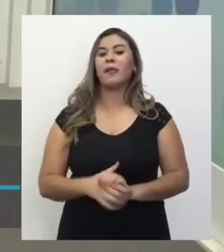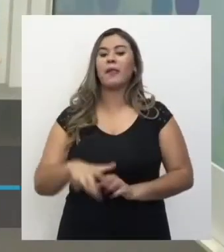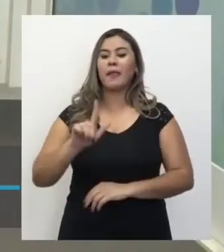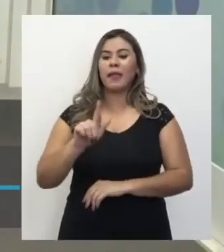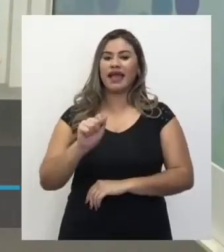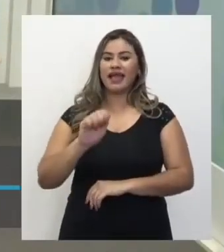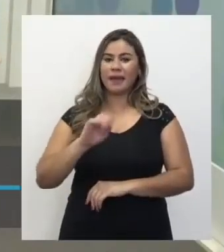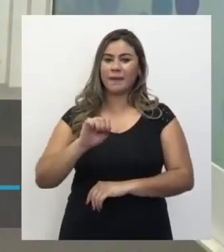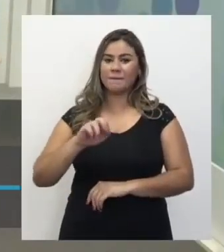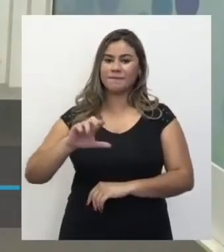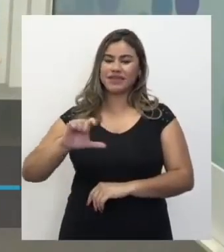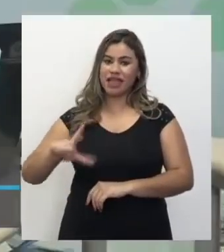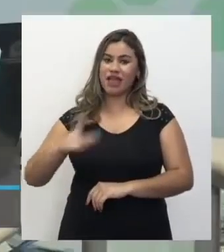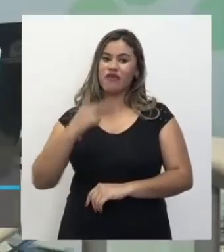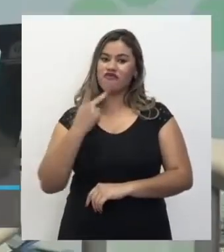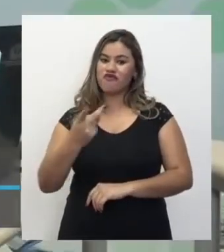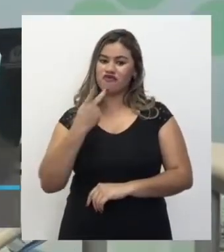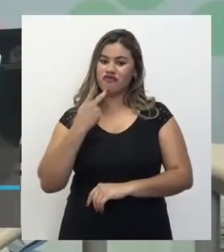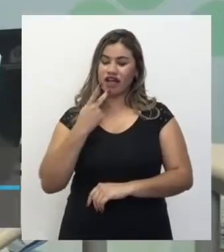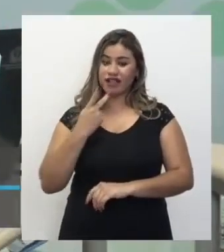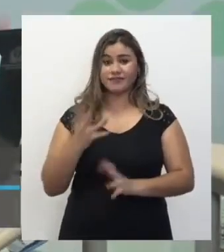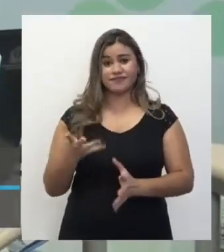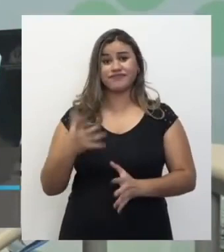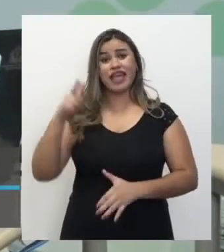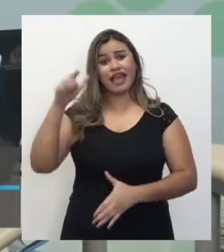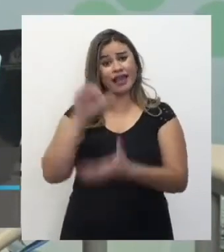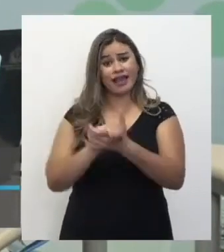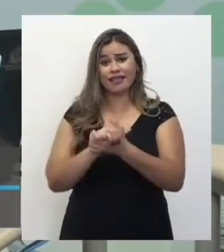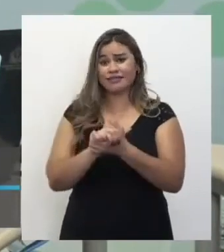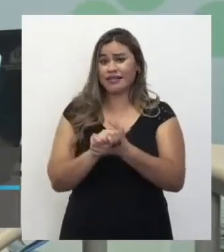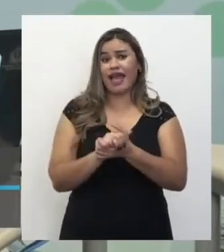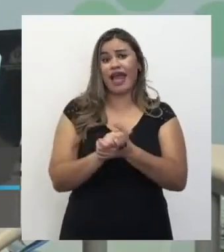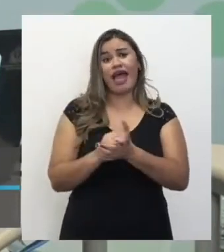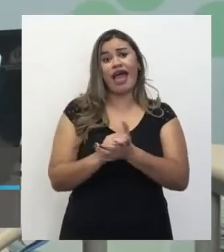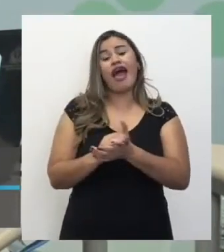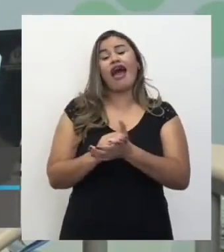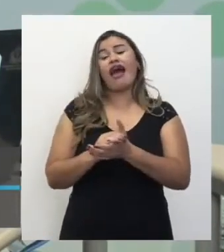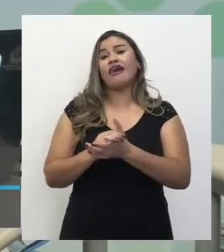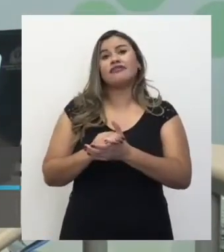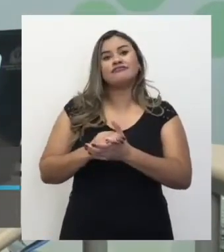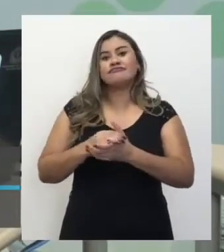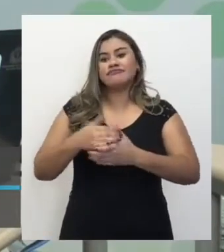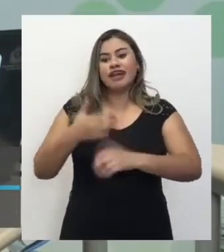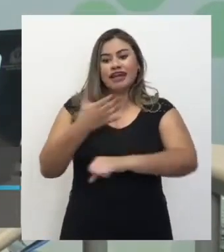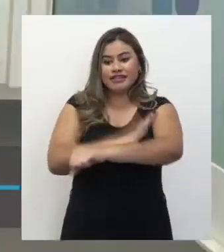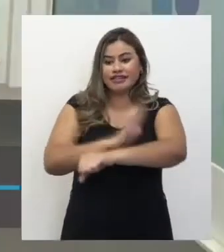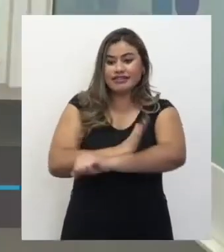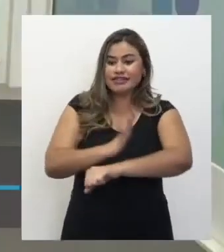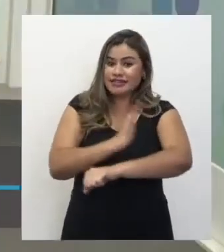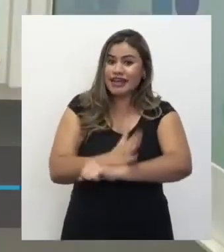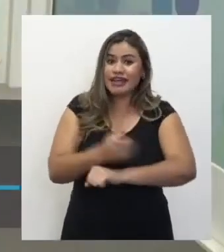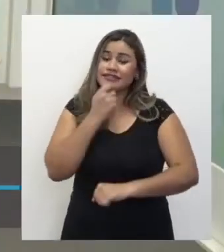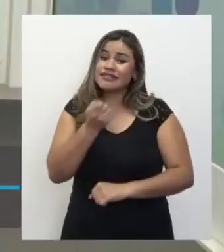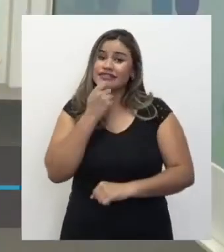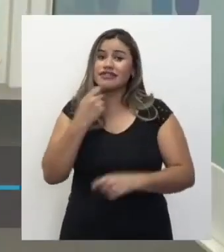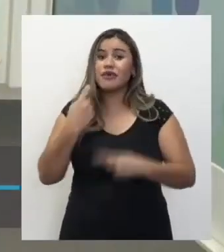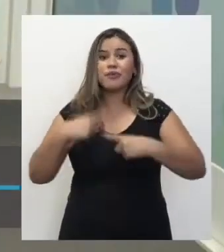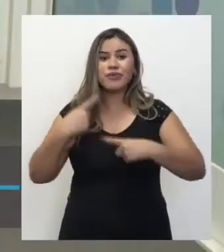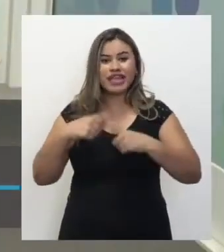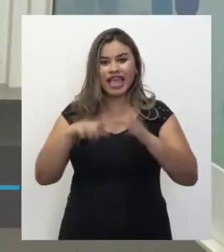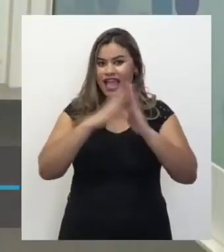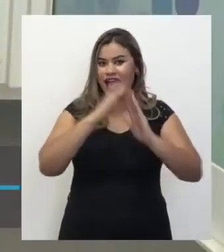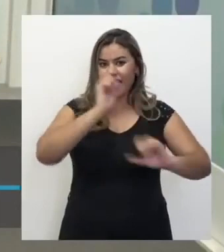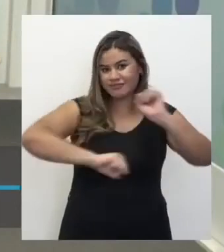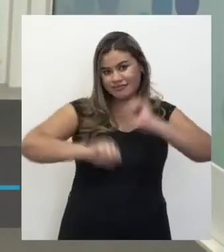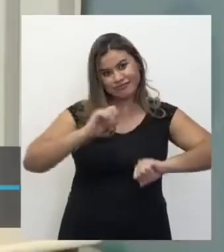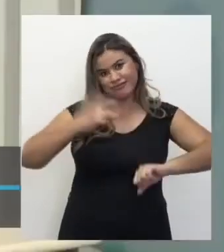é esse lema de ela não estar preparada para casar porque não sabe arrumar uma casa, Exato. Né? Isso aí é um